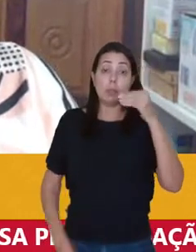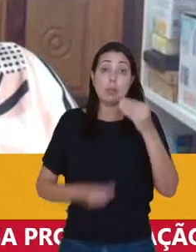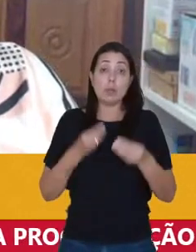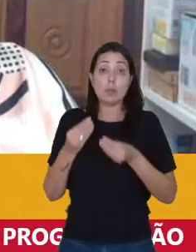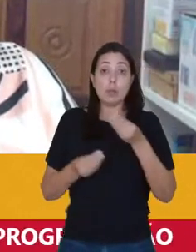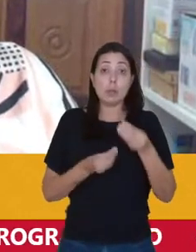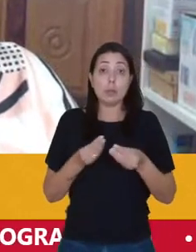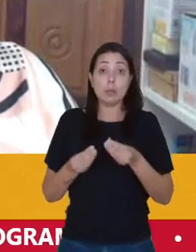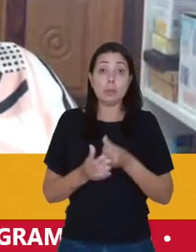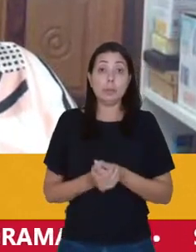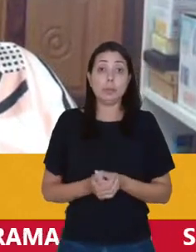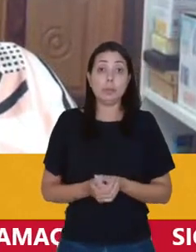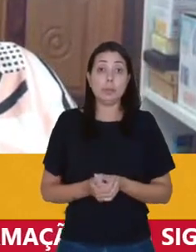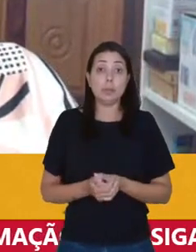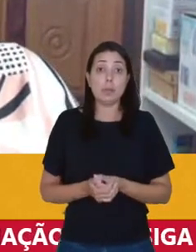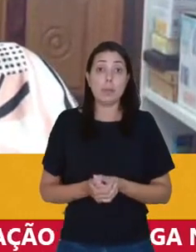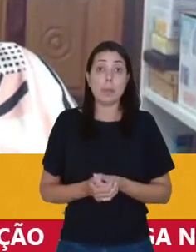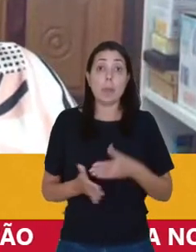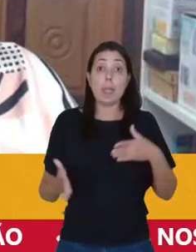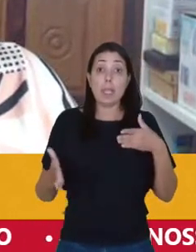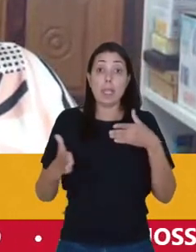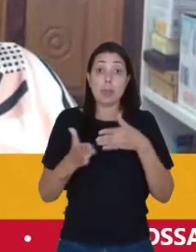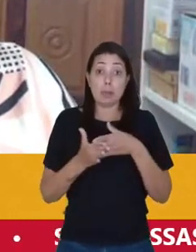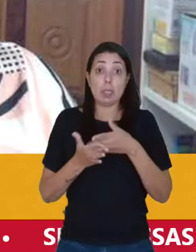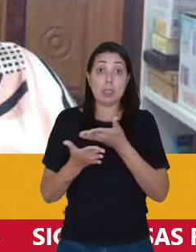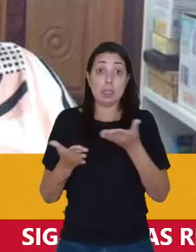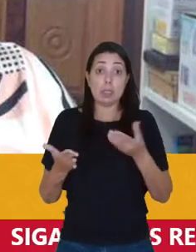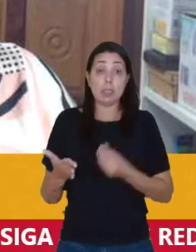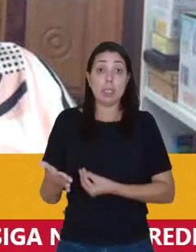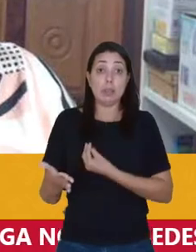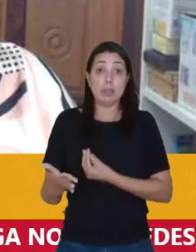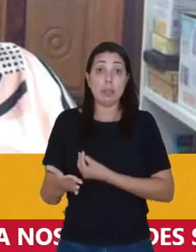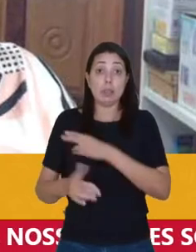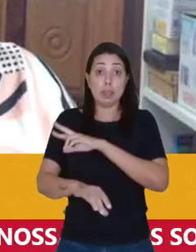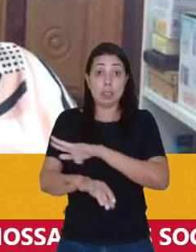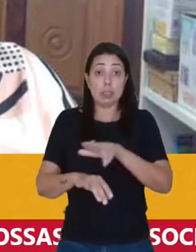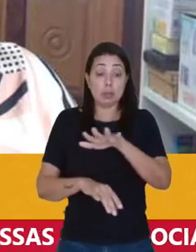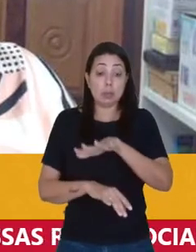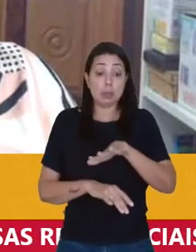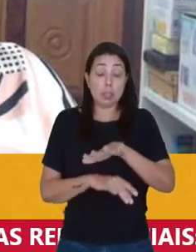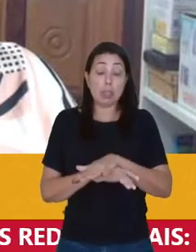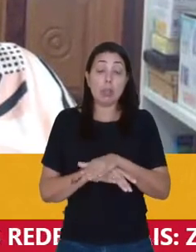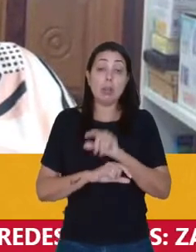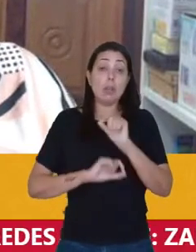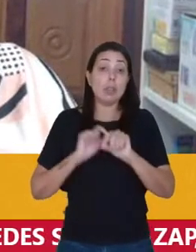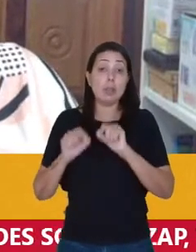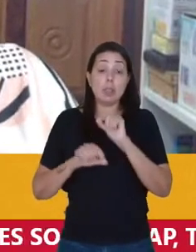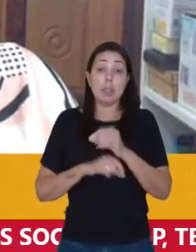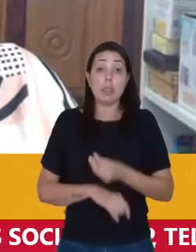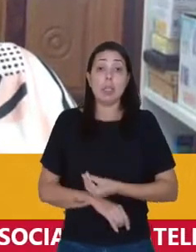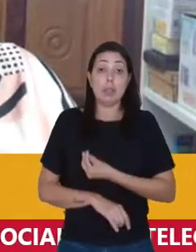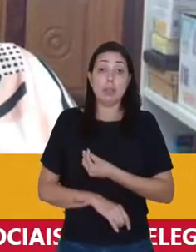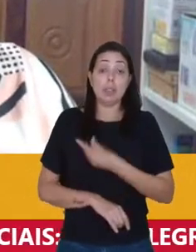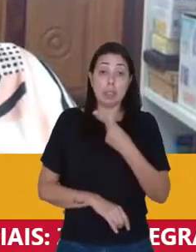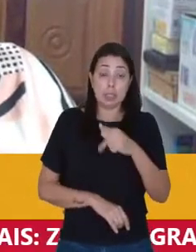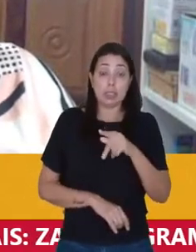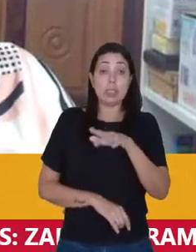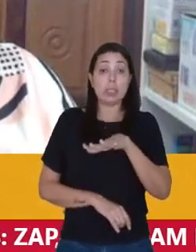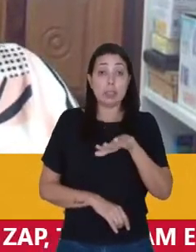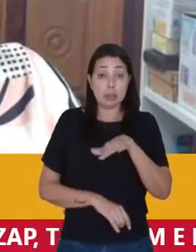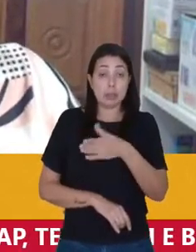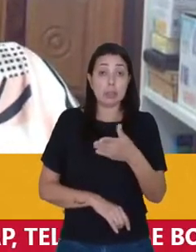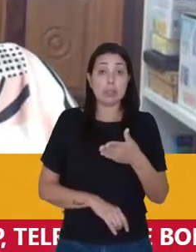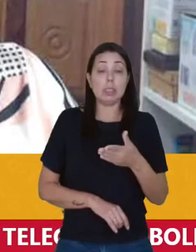como isso impacta a existência desse racismo ambiental e a existência desse racismo